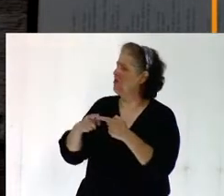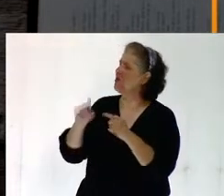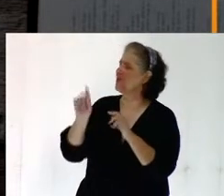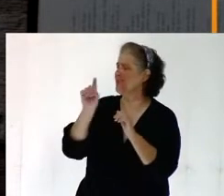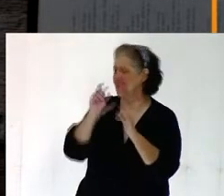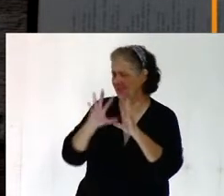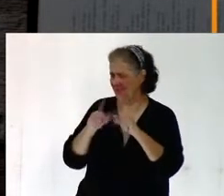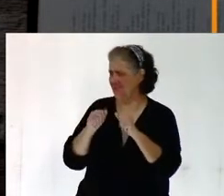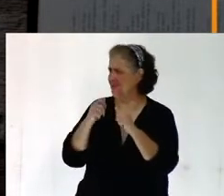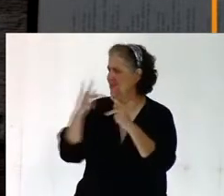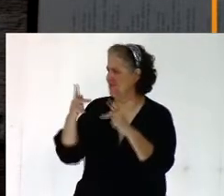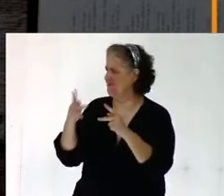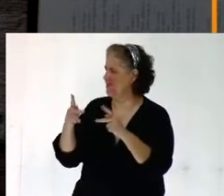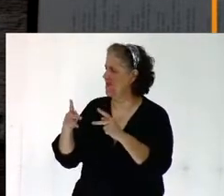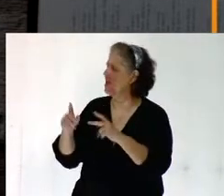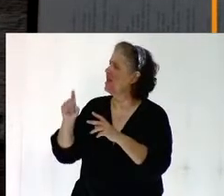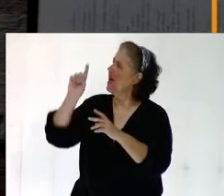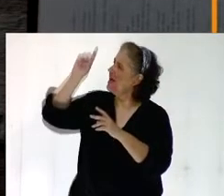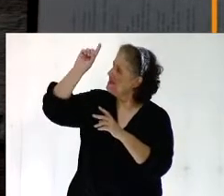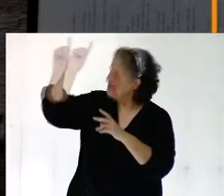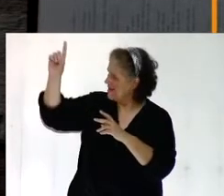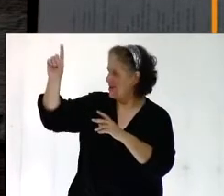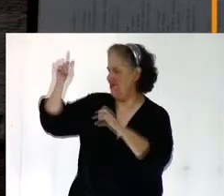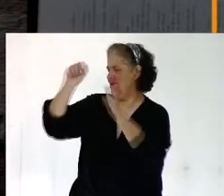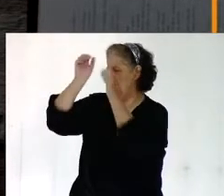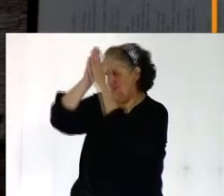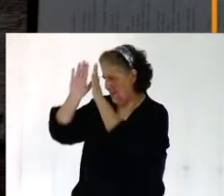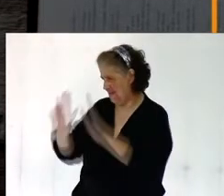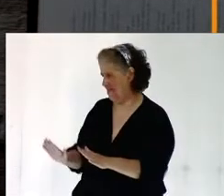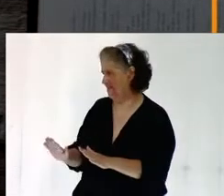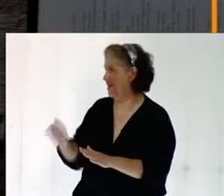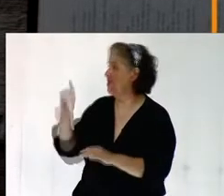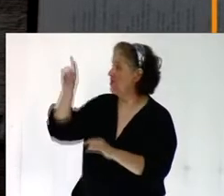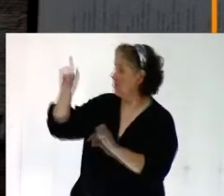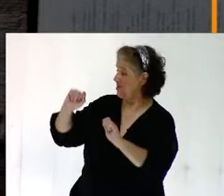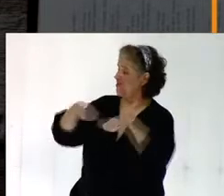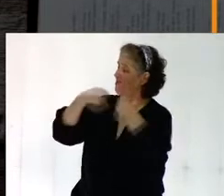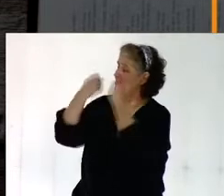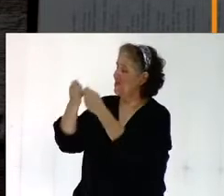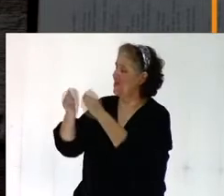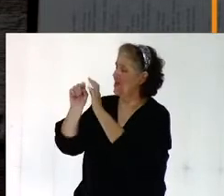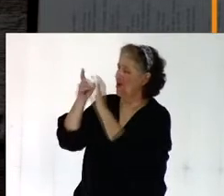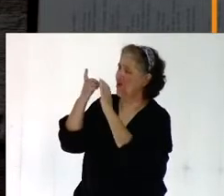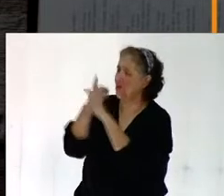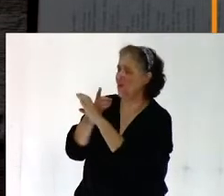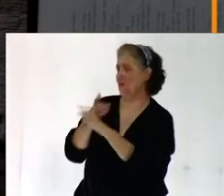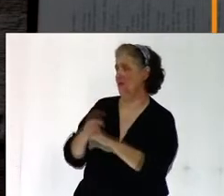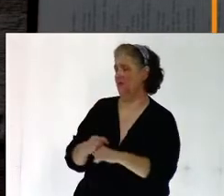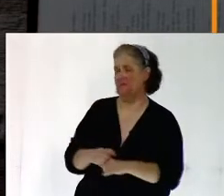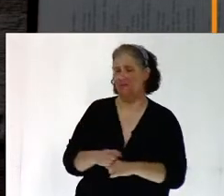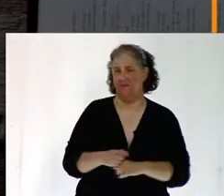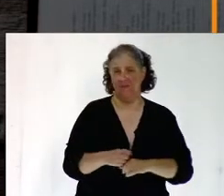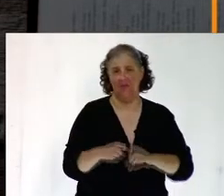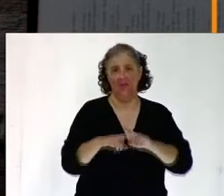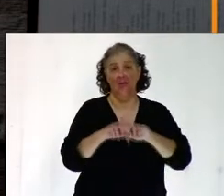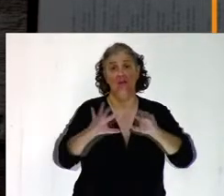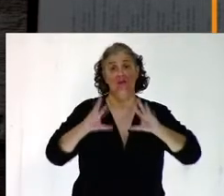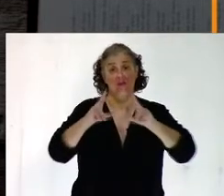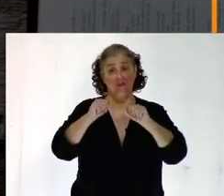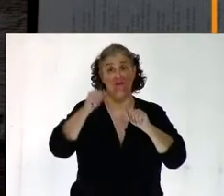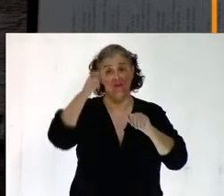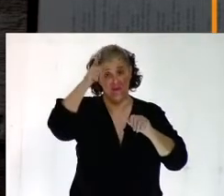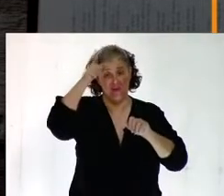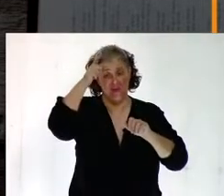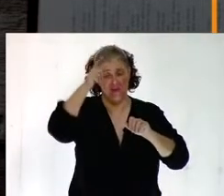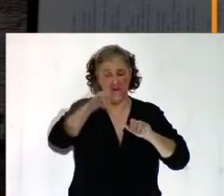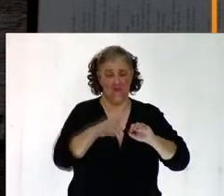escrito ao senhor teu deus adorarás e só a ele darás culto com isto o deixou